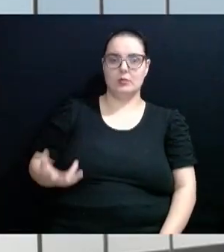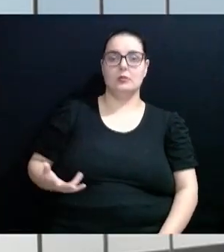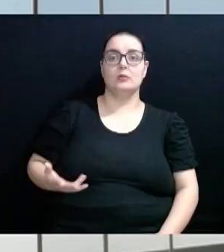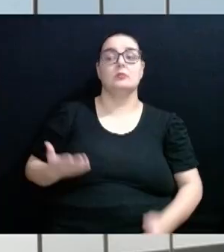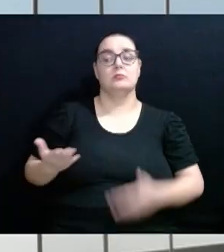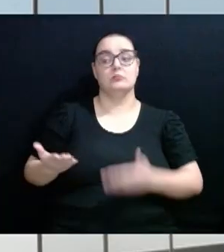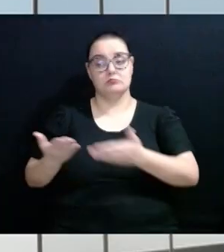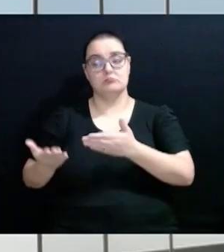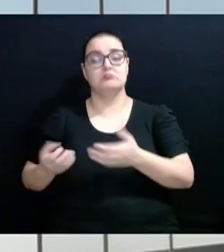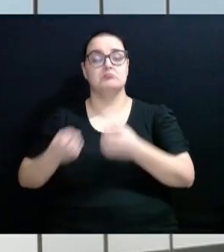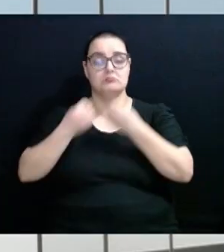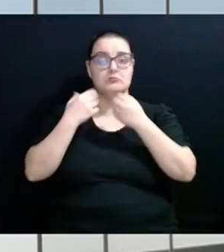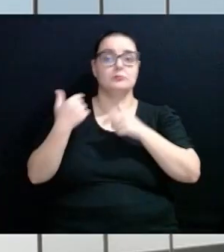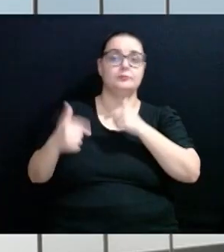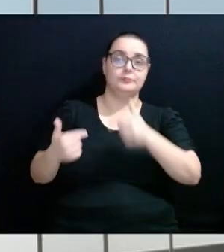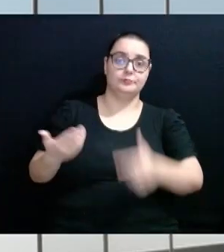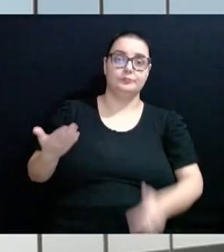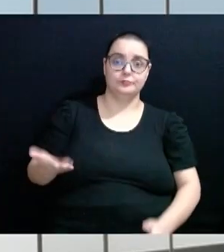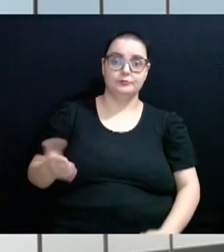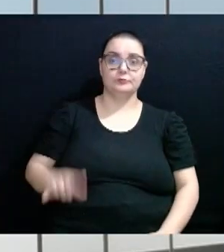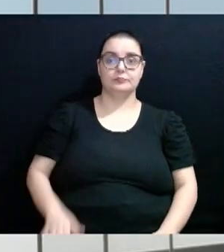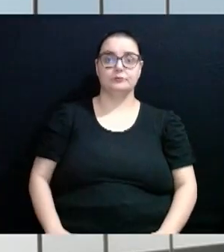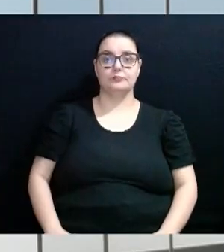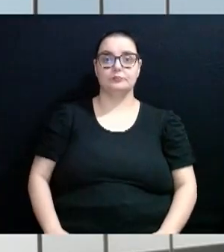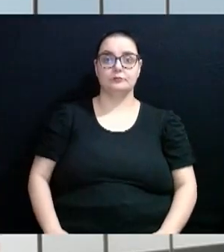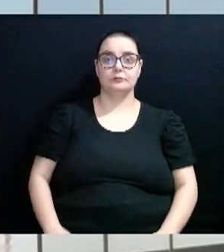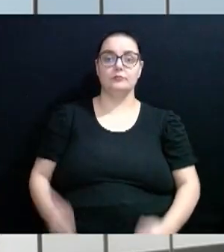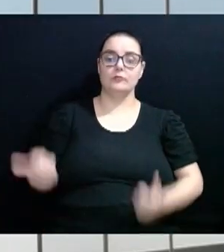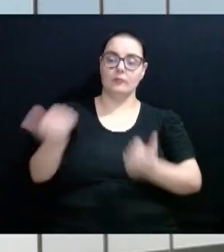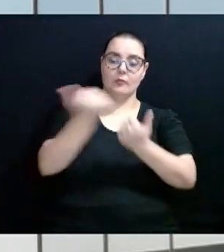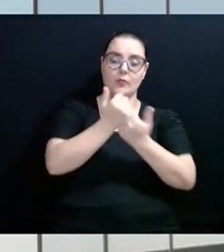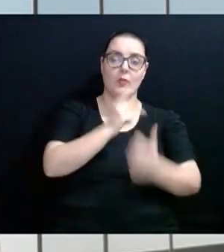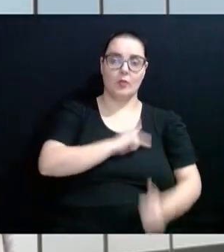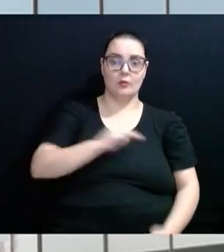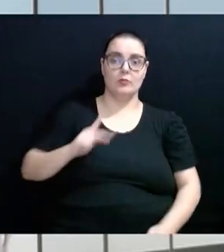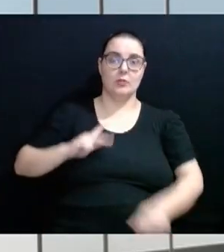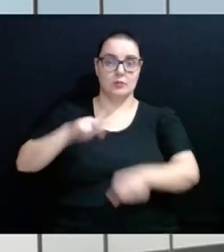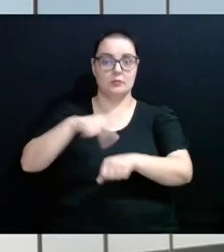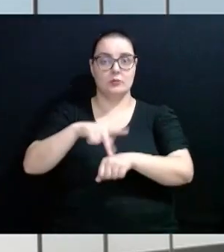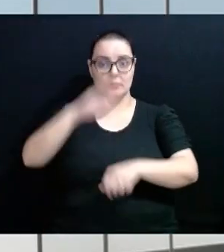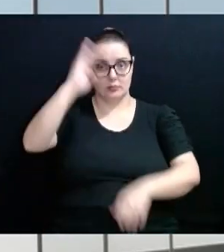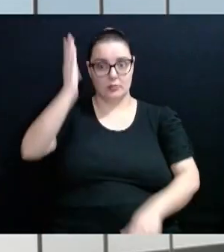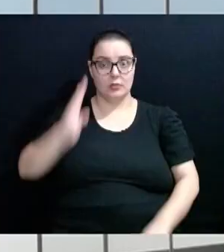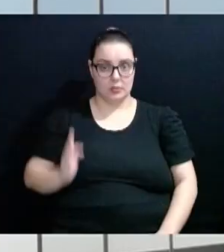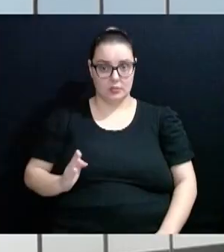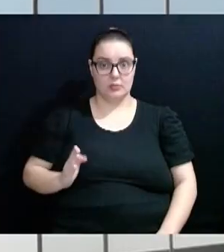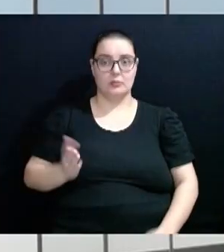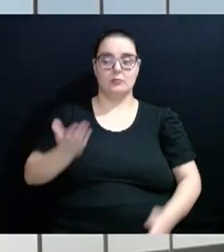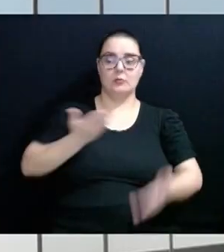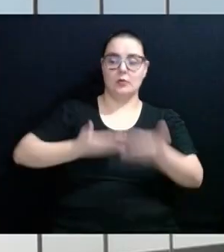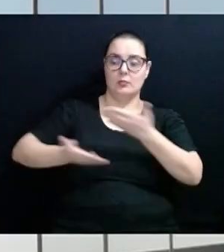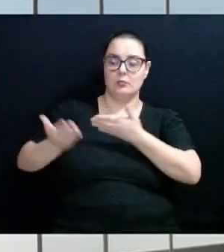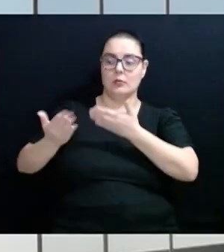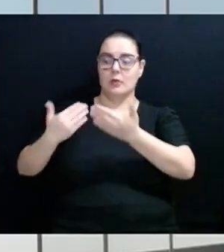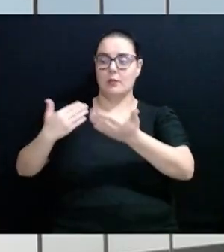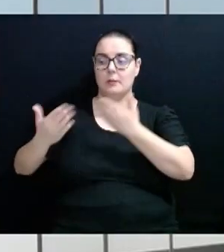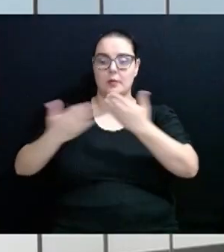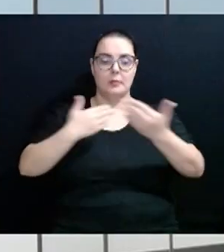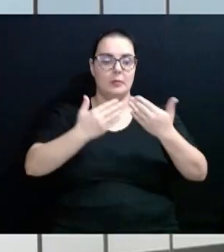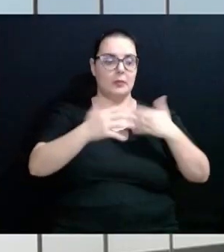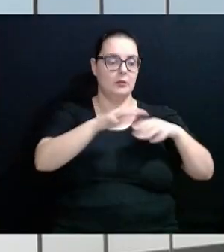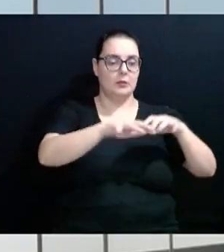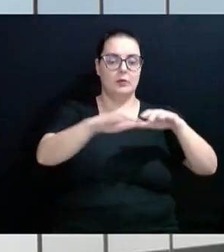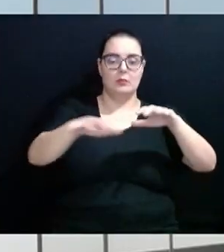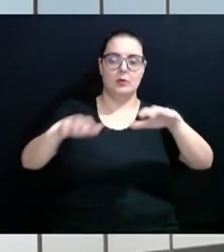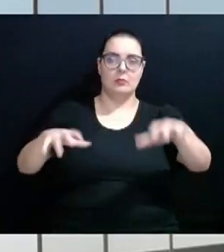o trabalho do vice-presidente, né, de articulação com todos os setores privados